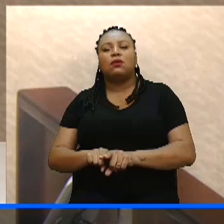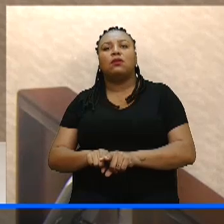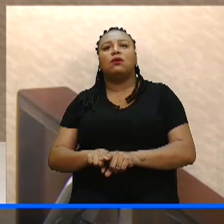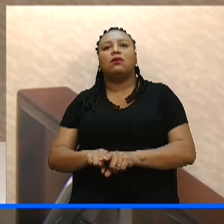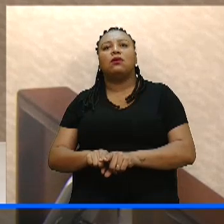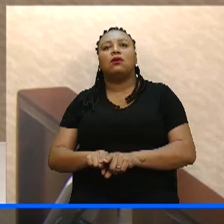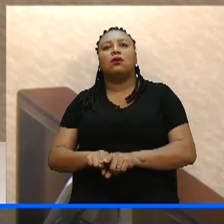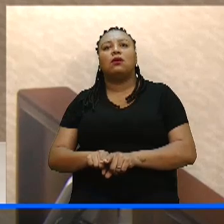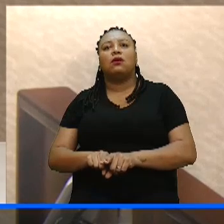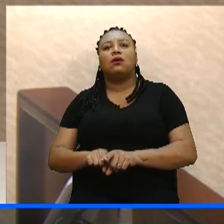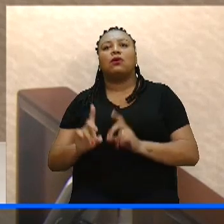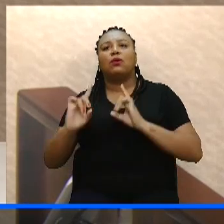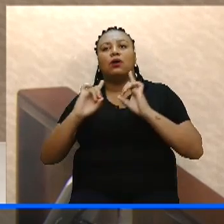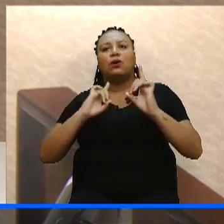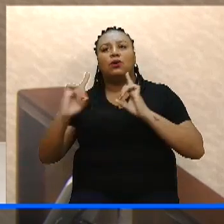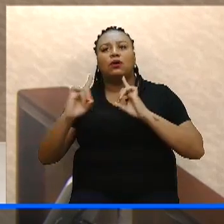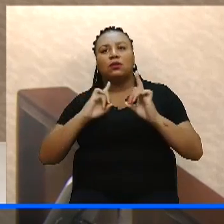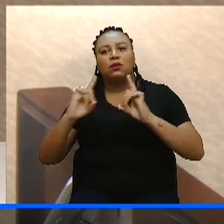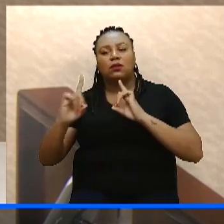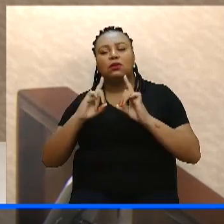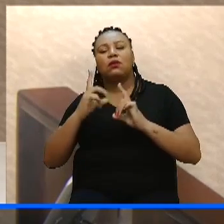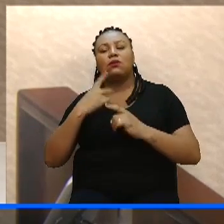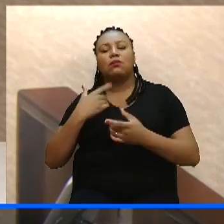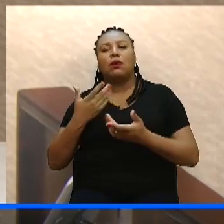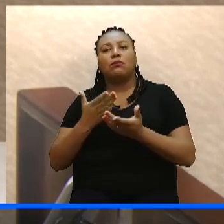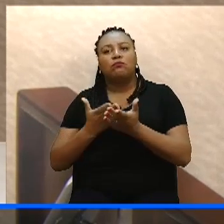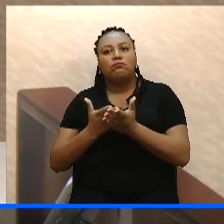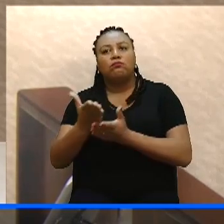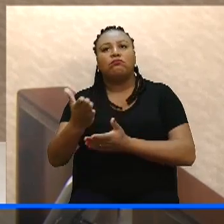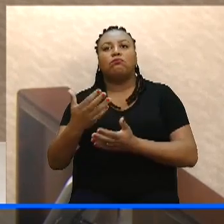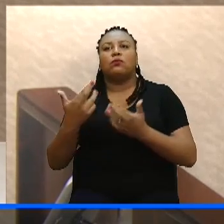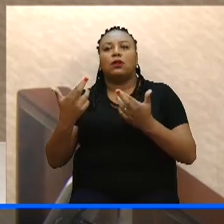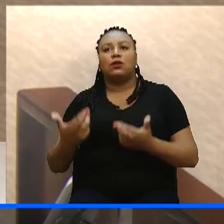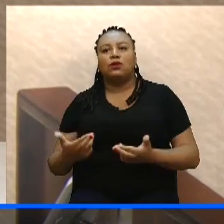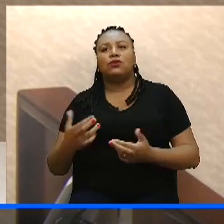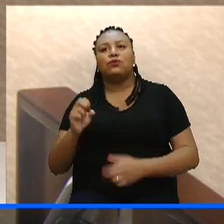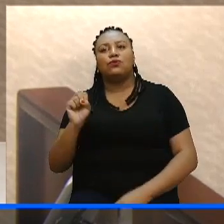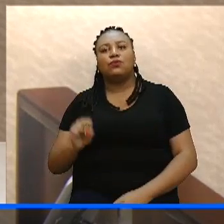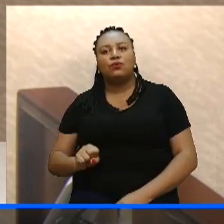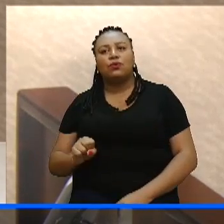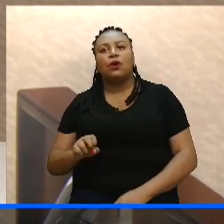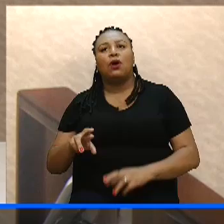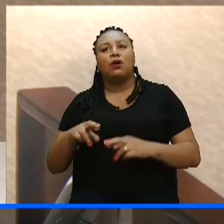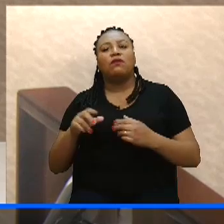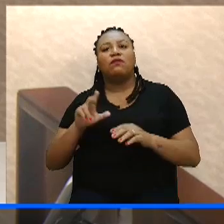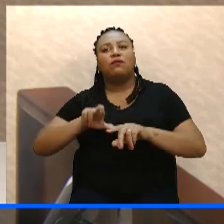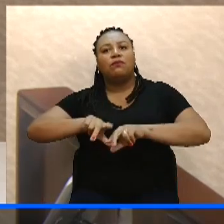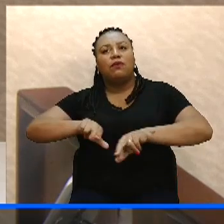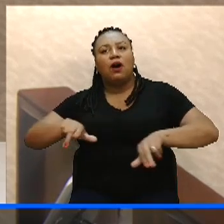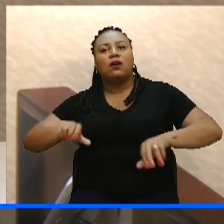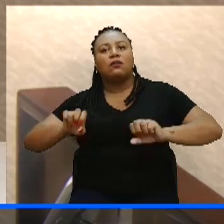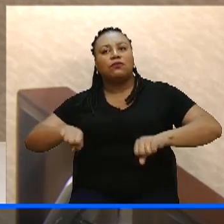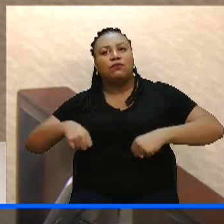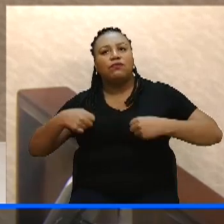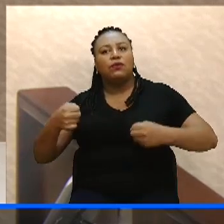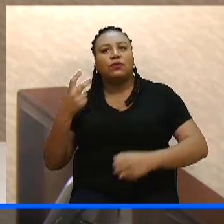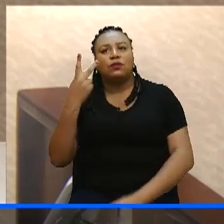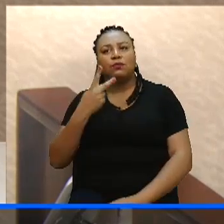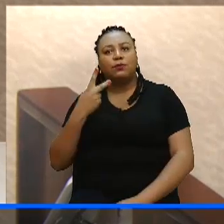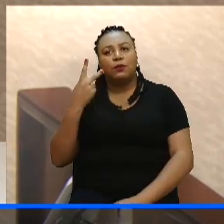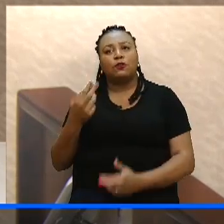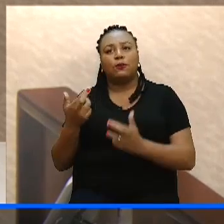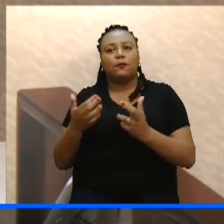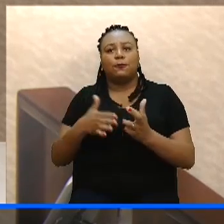a coordenadoria com a direção da zona sul ao reunir tantas forças políticas da região